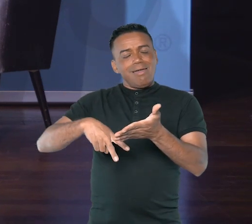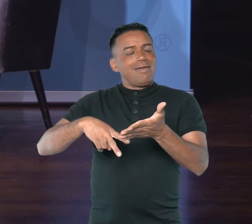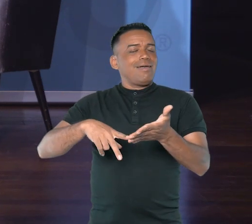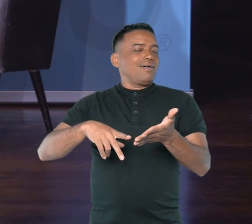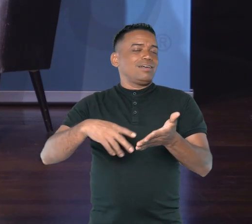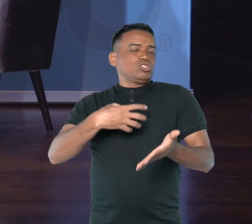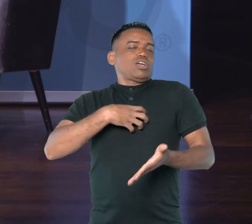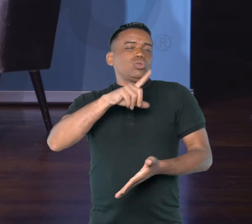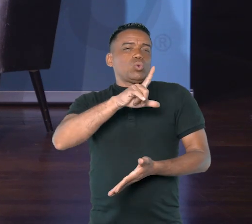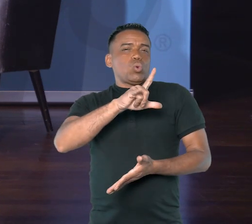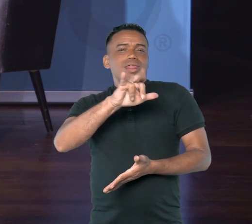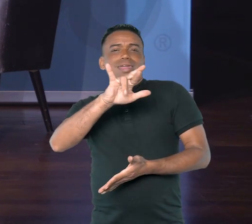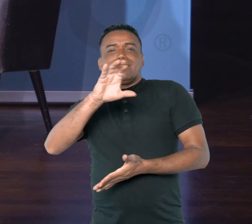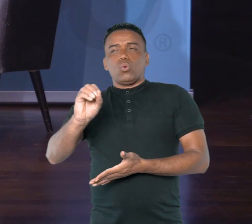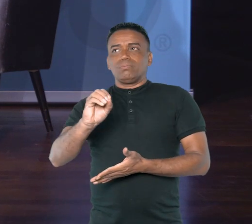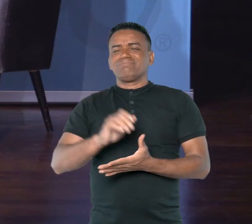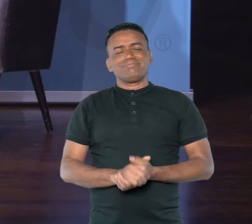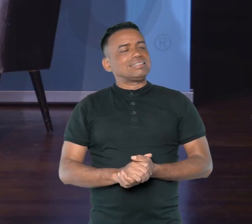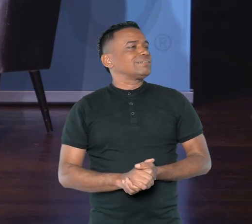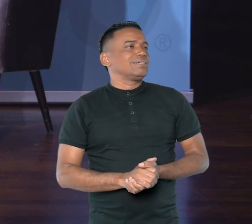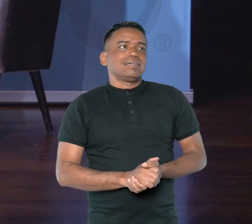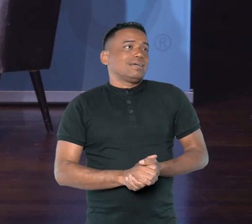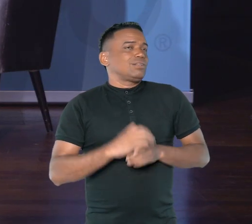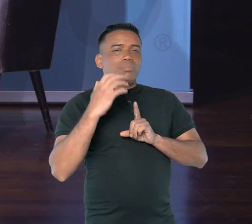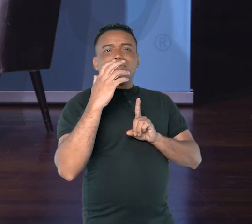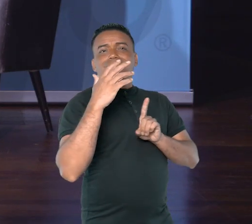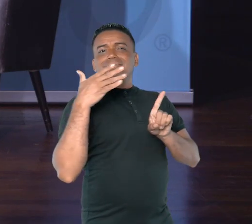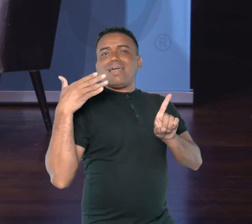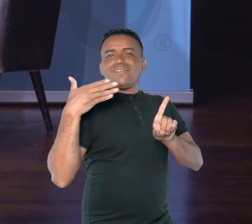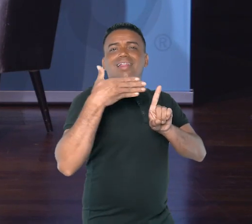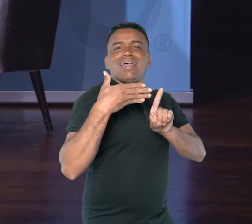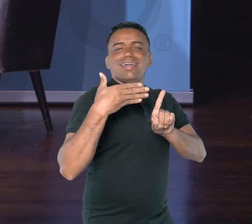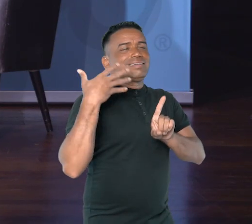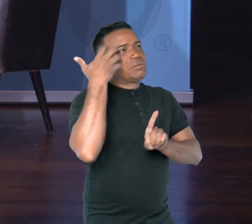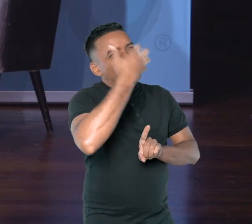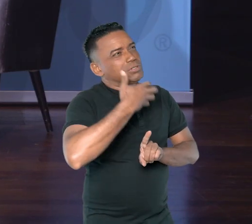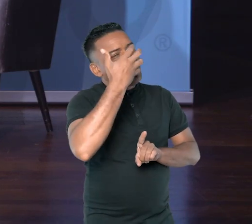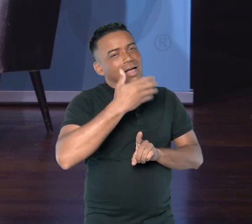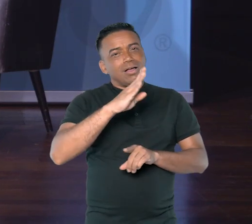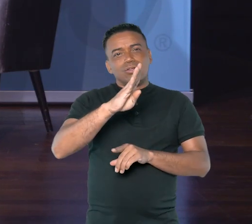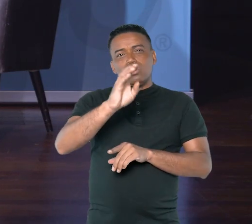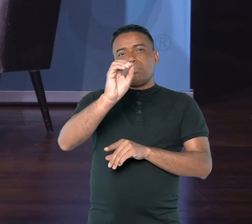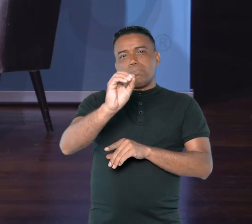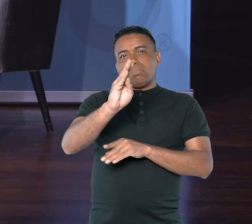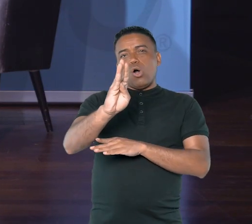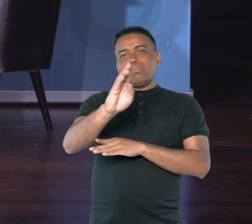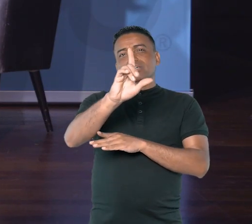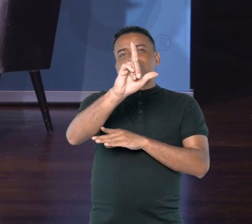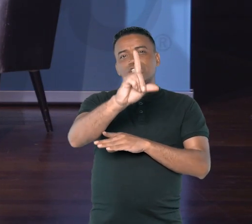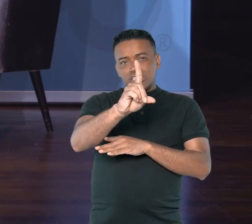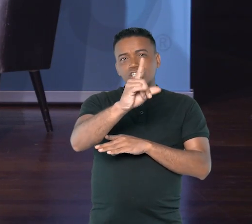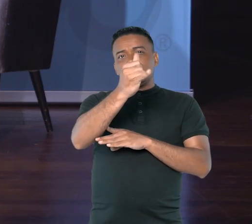é inevitável trazer na bagagem, né, as minhas referências musicais. E aí, Bob Dylan talvez seja a